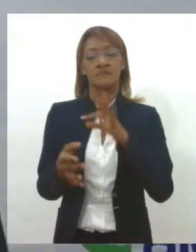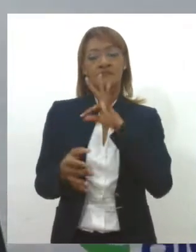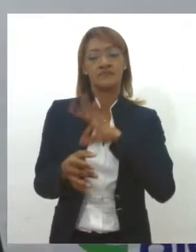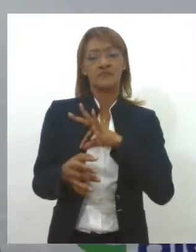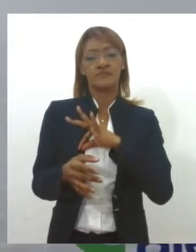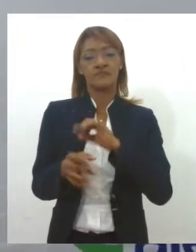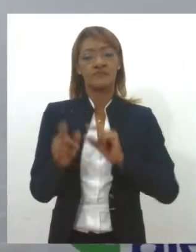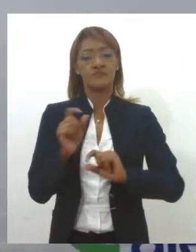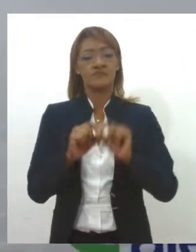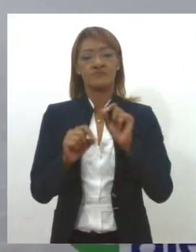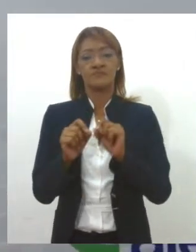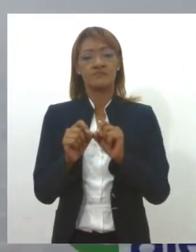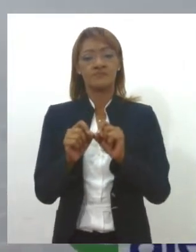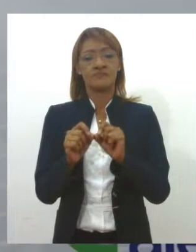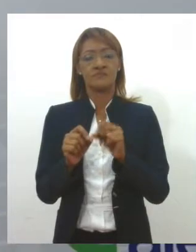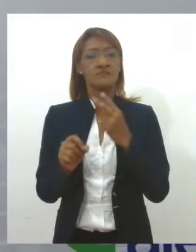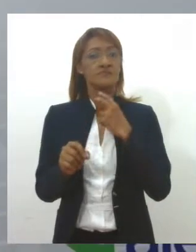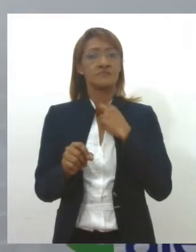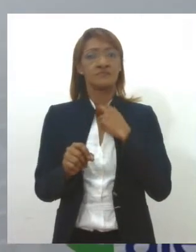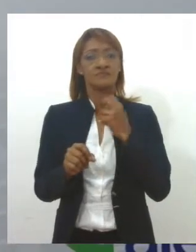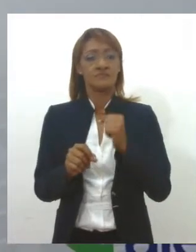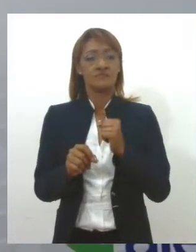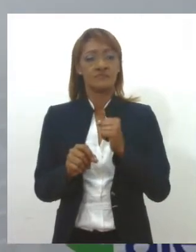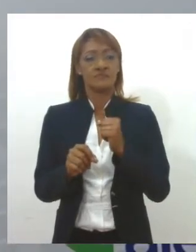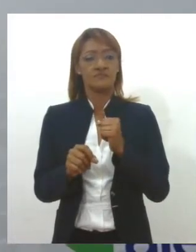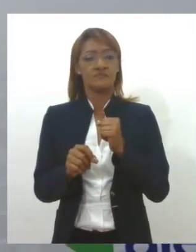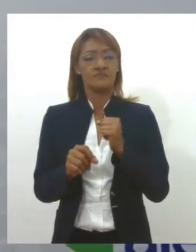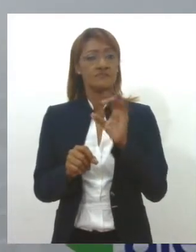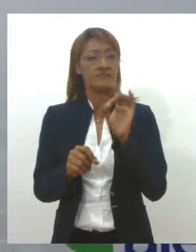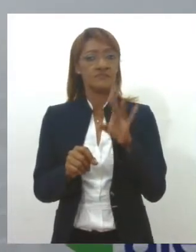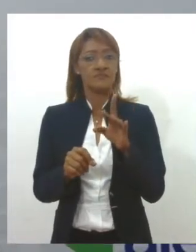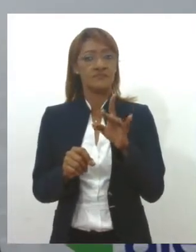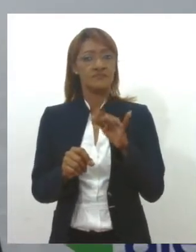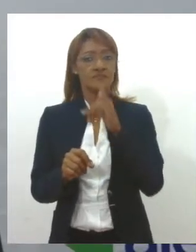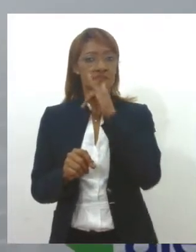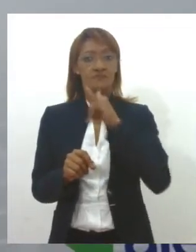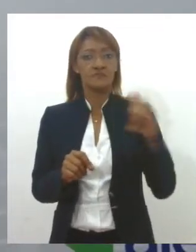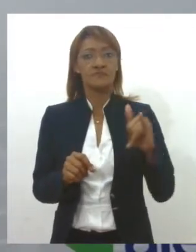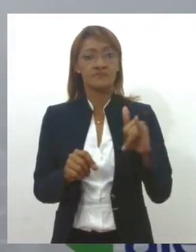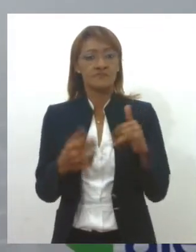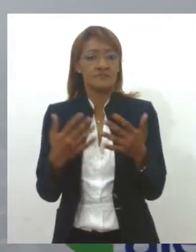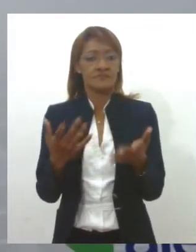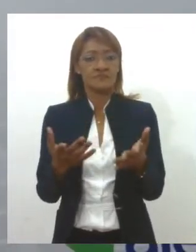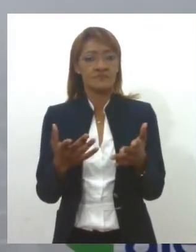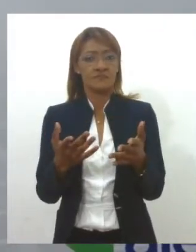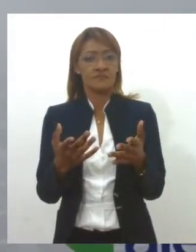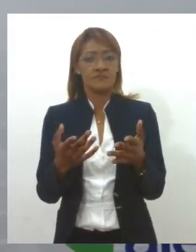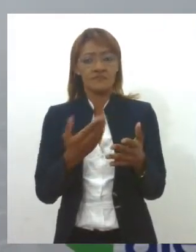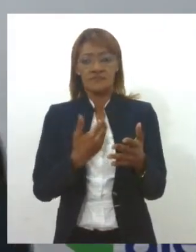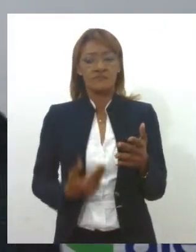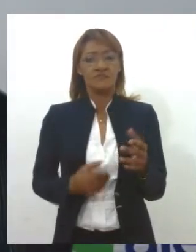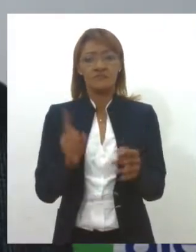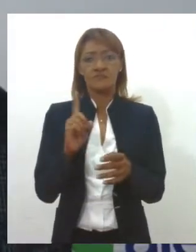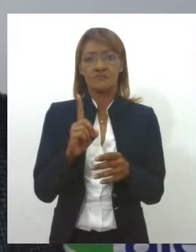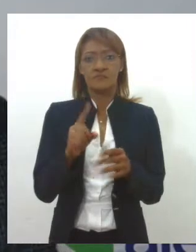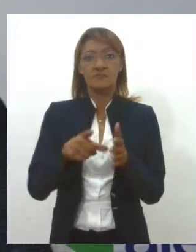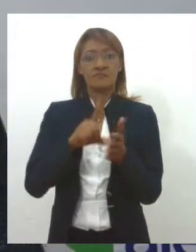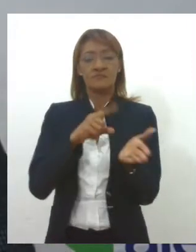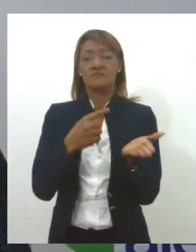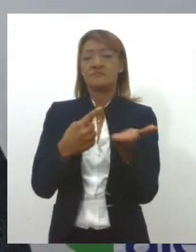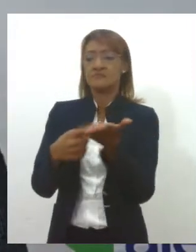ele não deve se dar apenas de forma unilateral e o governo não deve anunciar o reajuste ele deve